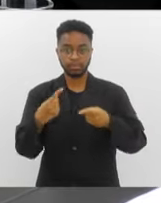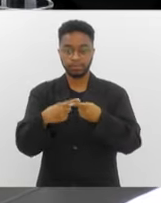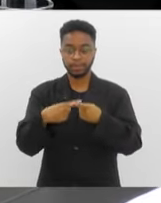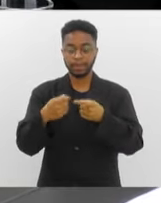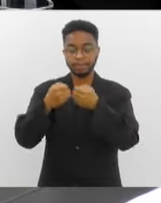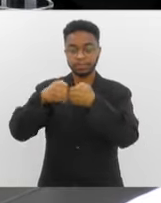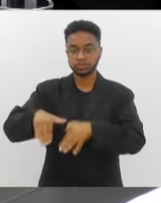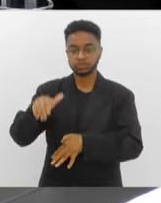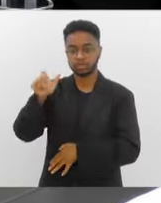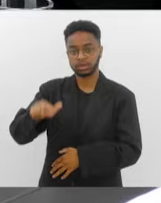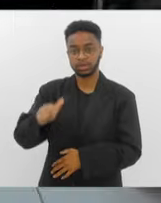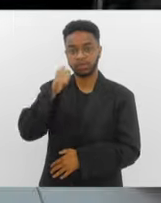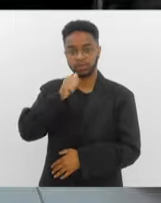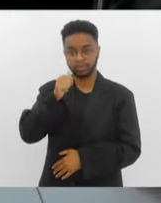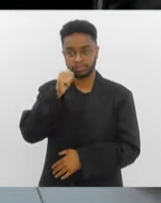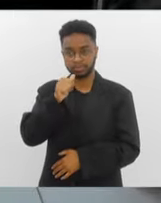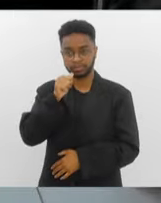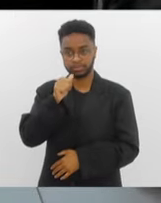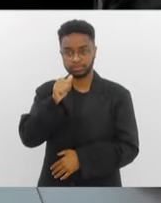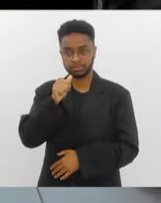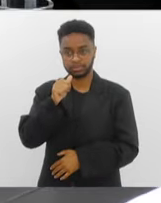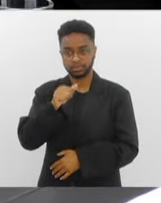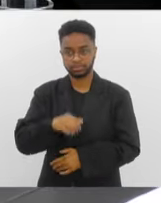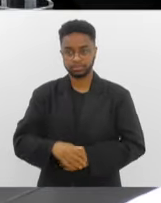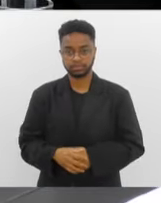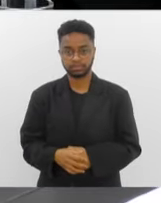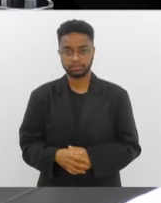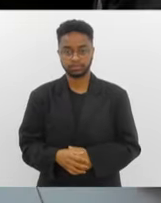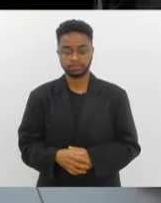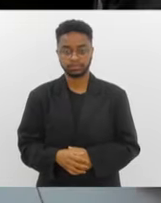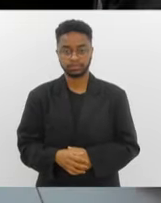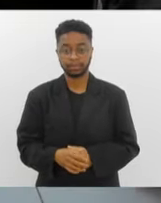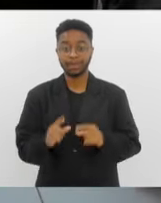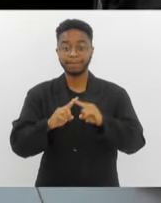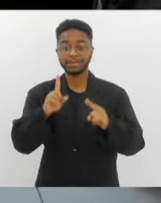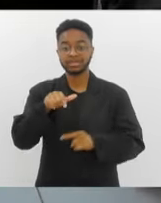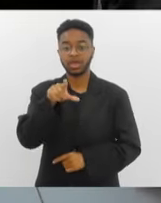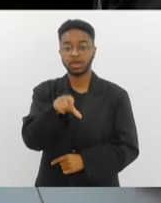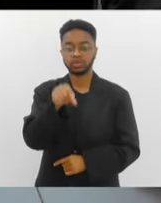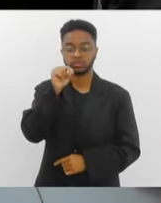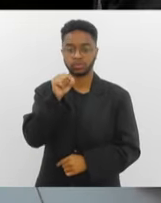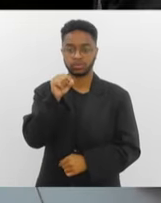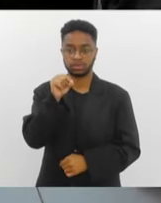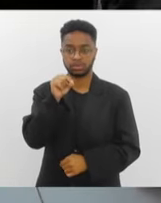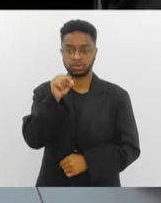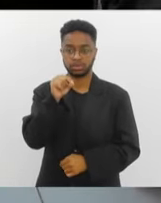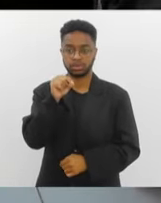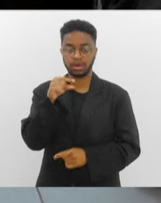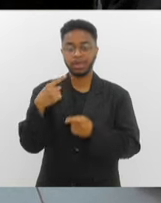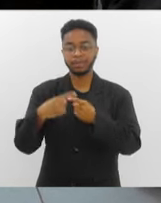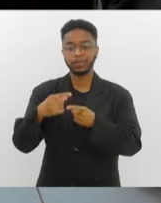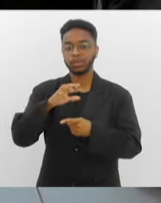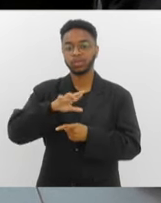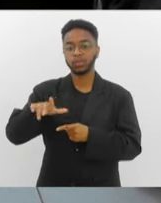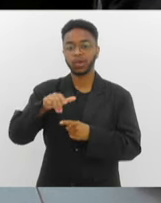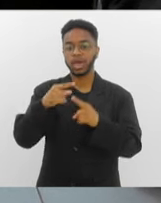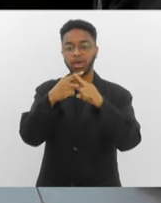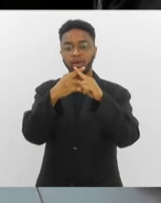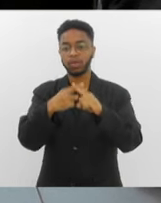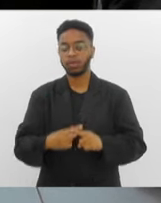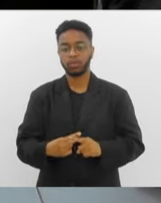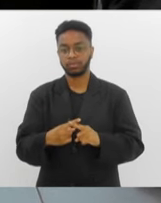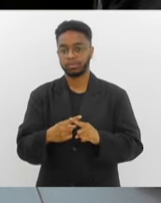as mulheres. Sim, querido, mas se o procedimento for classificatório. Mas é uma escolha. Aquilo não é uma